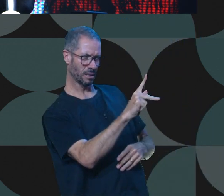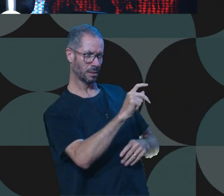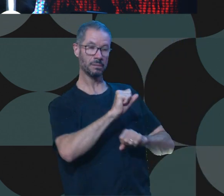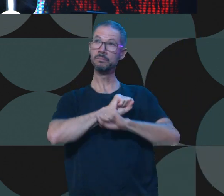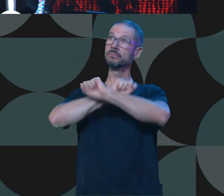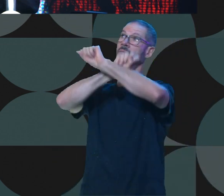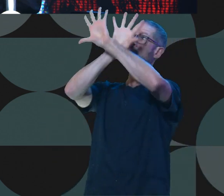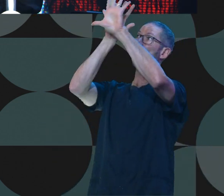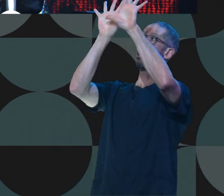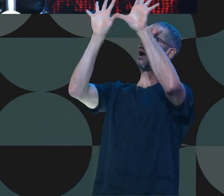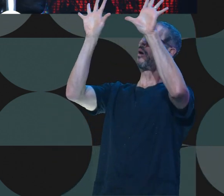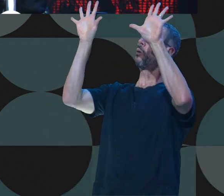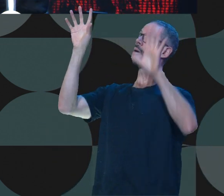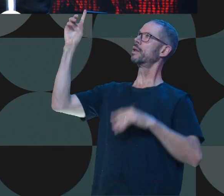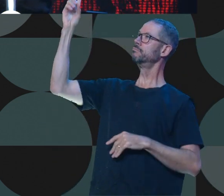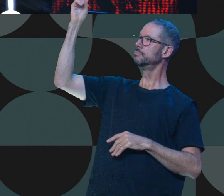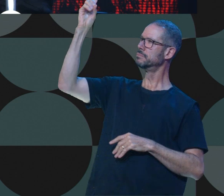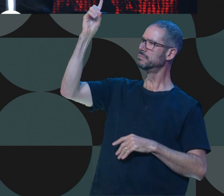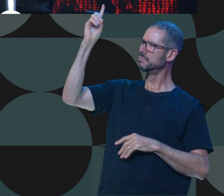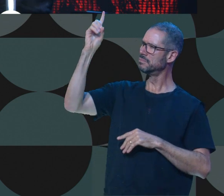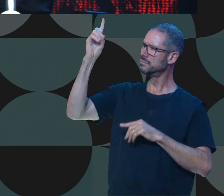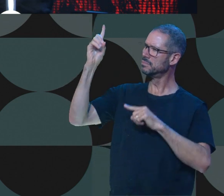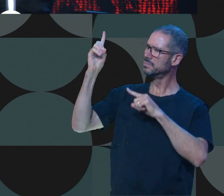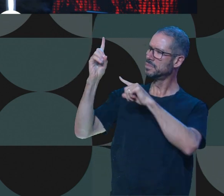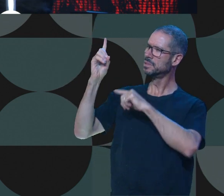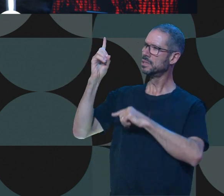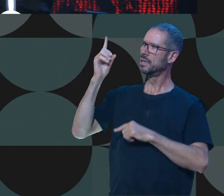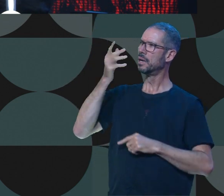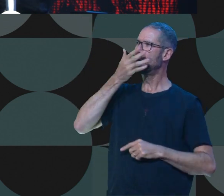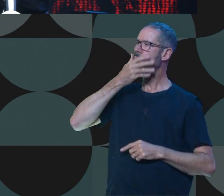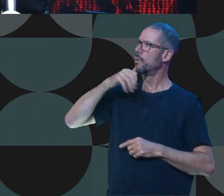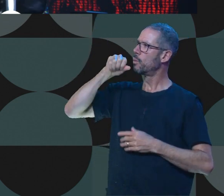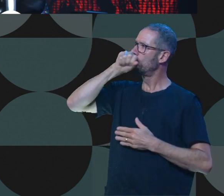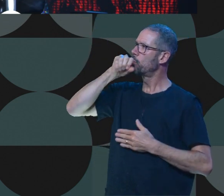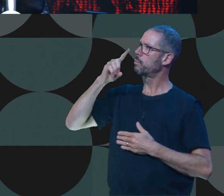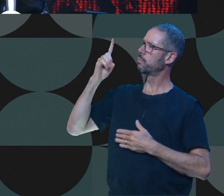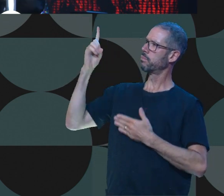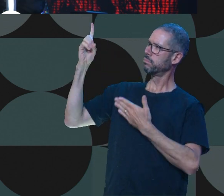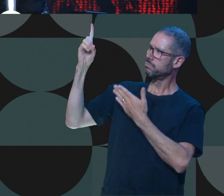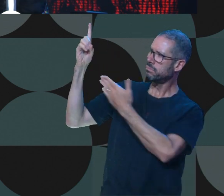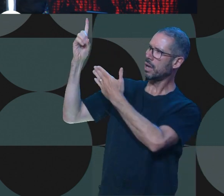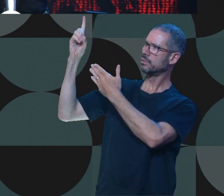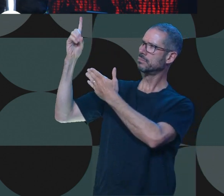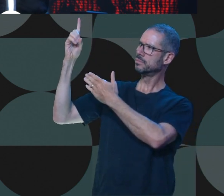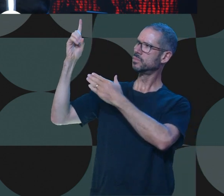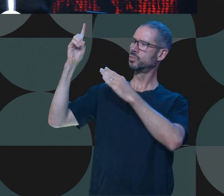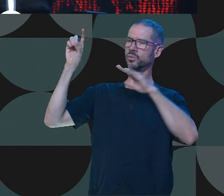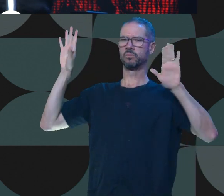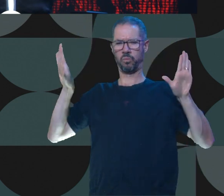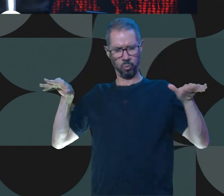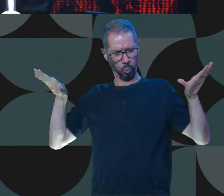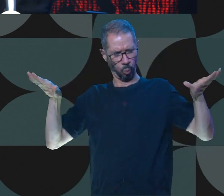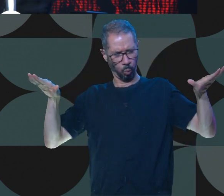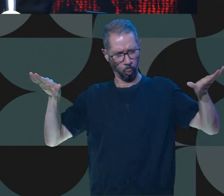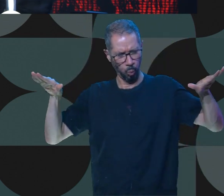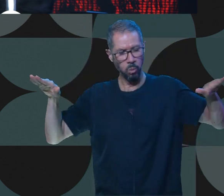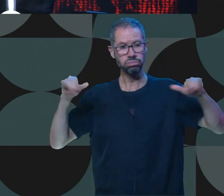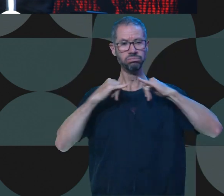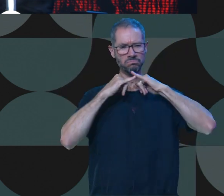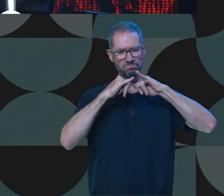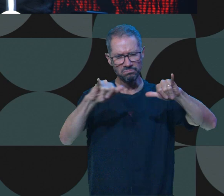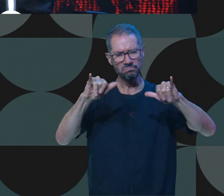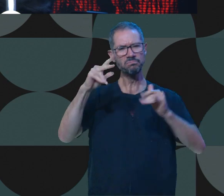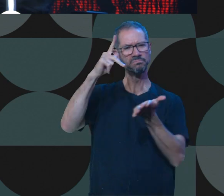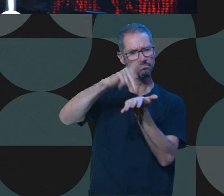glória e na sua glória o Pai, e na glória do Pai e dos santos anjos. Eu lhes digo a